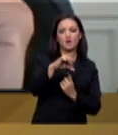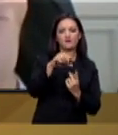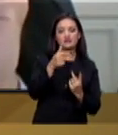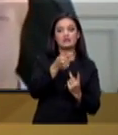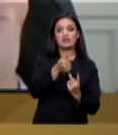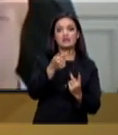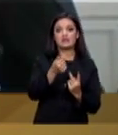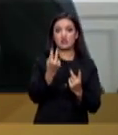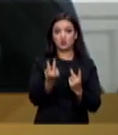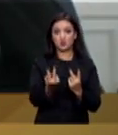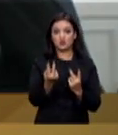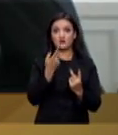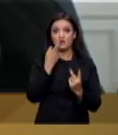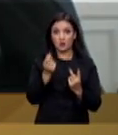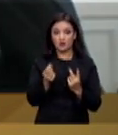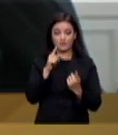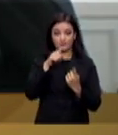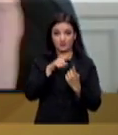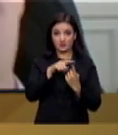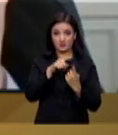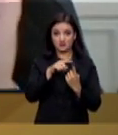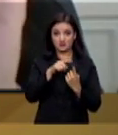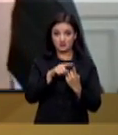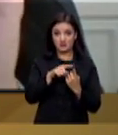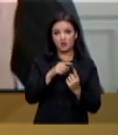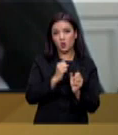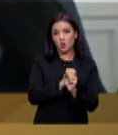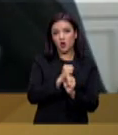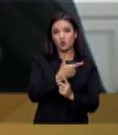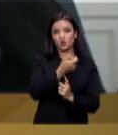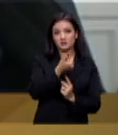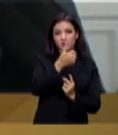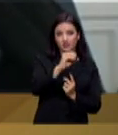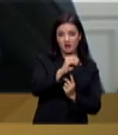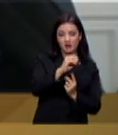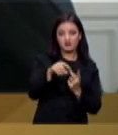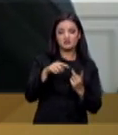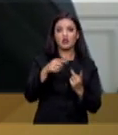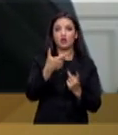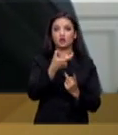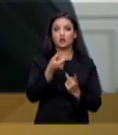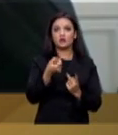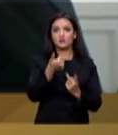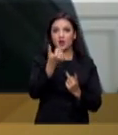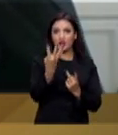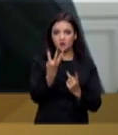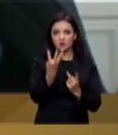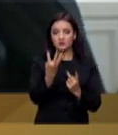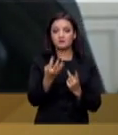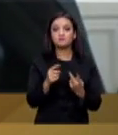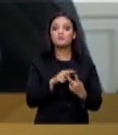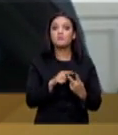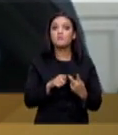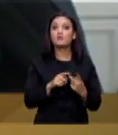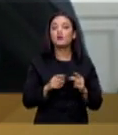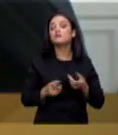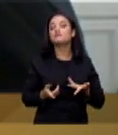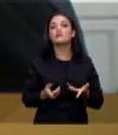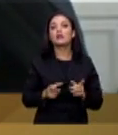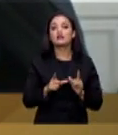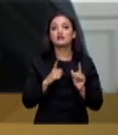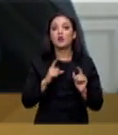772? A 559 de 2010 e a 772 de 2014. Contratação